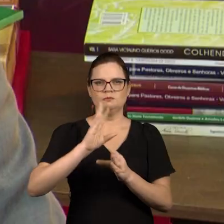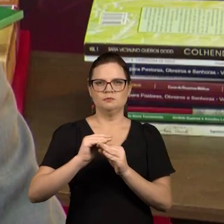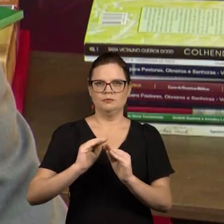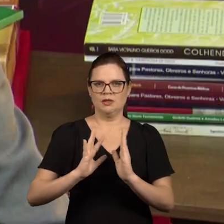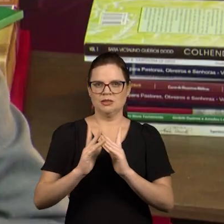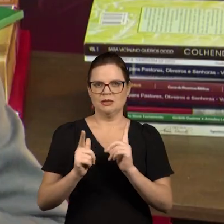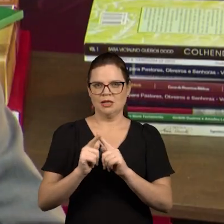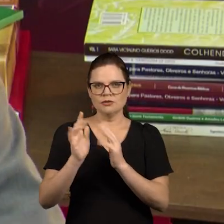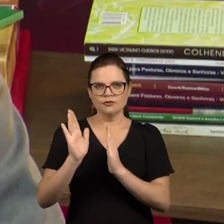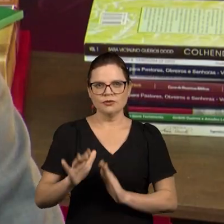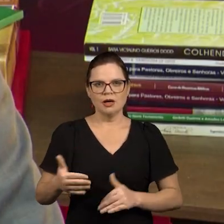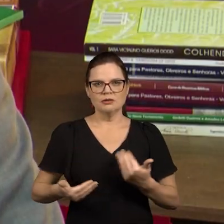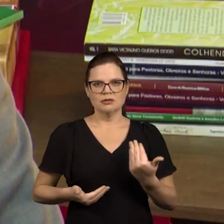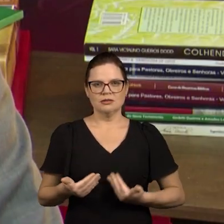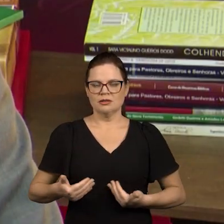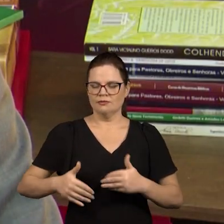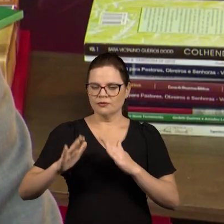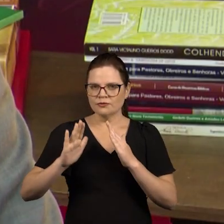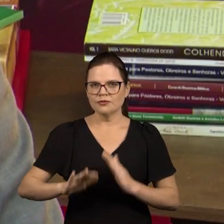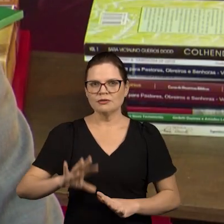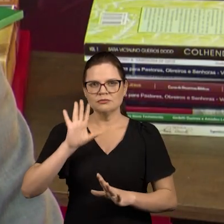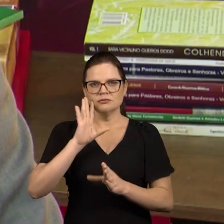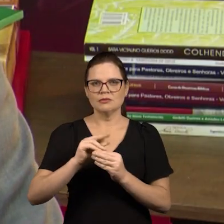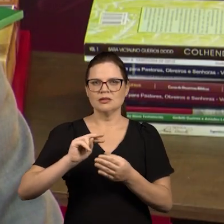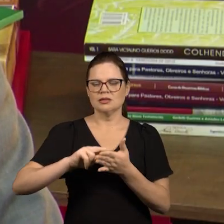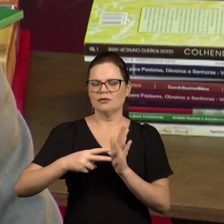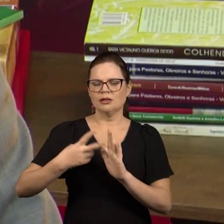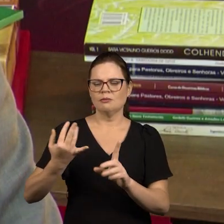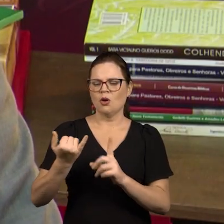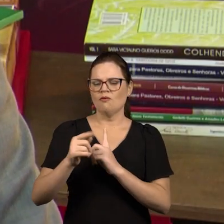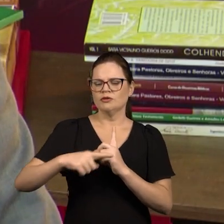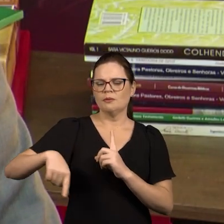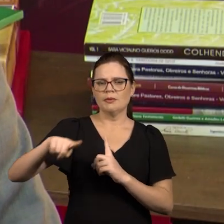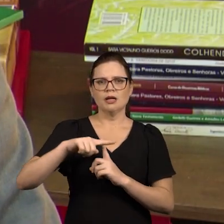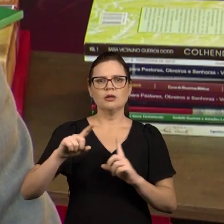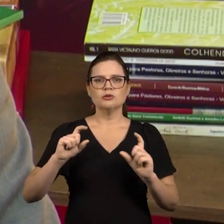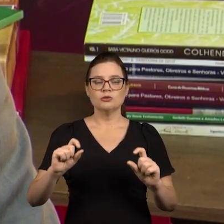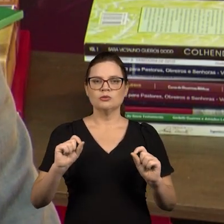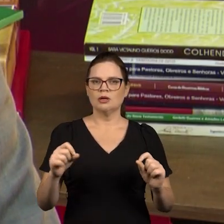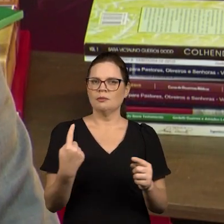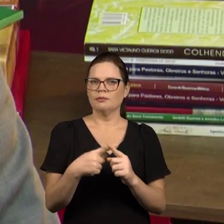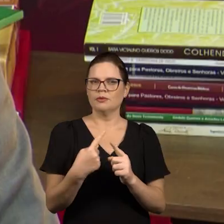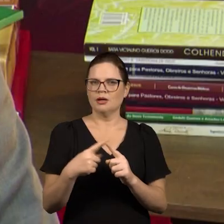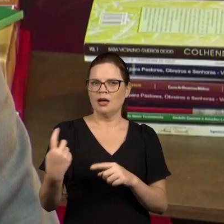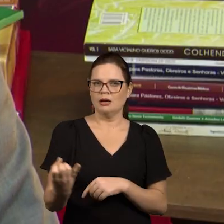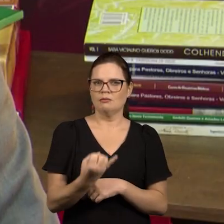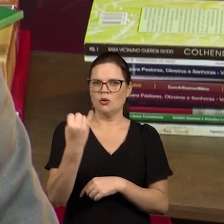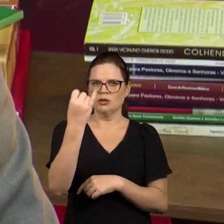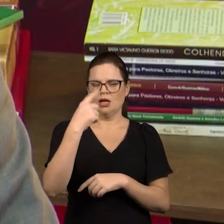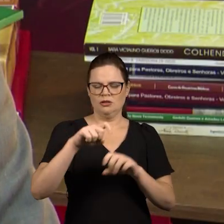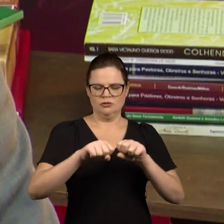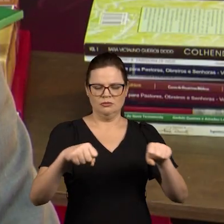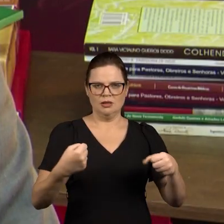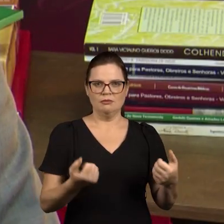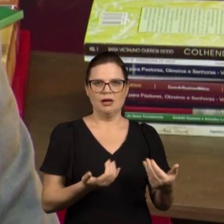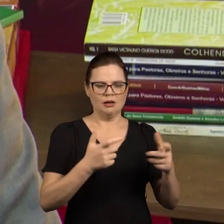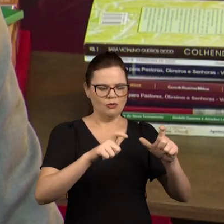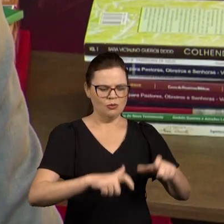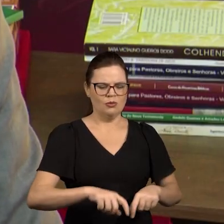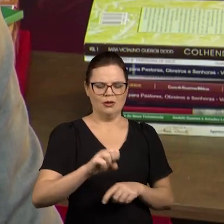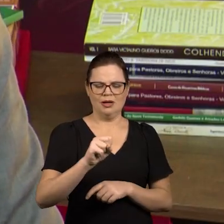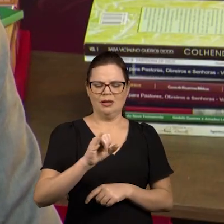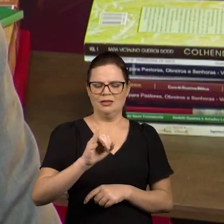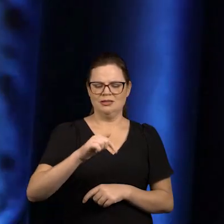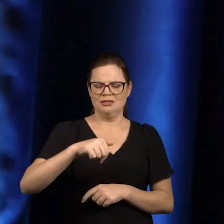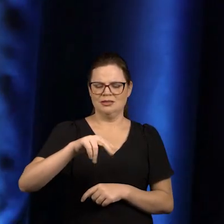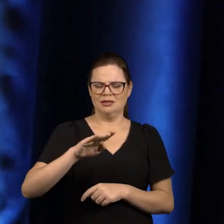como servos de Deus, para aquele que está nos assistindo. Qual é a importância de você edificar um altar em Siquém, né? Como Abraão